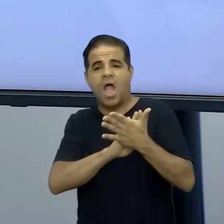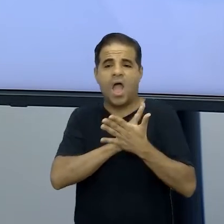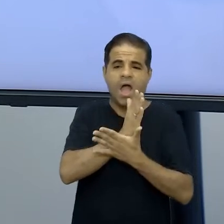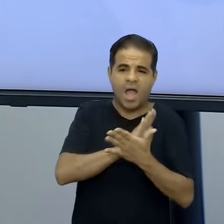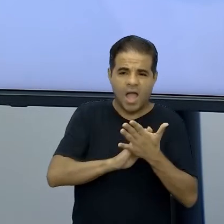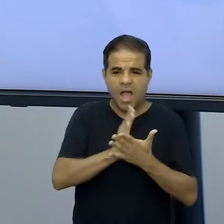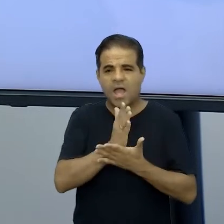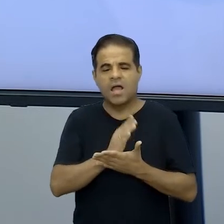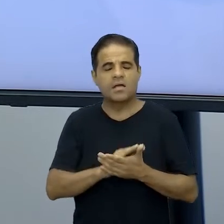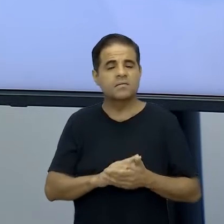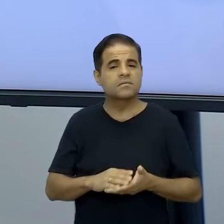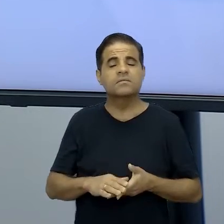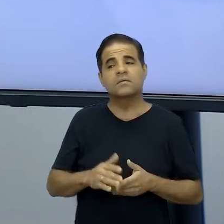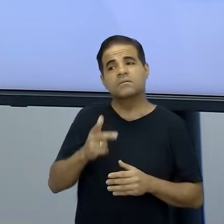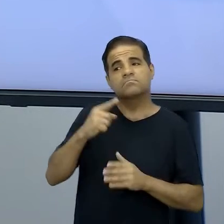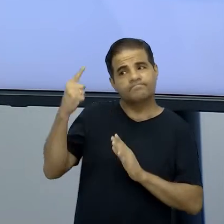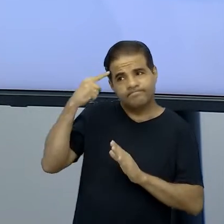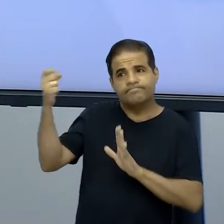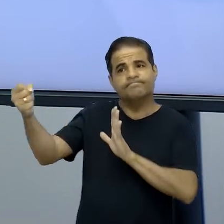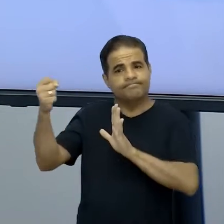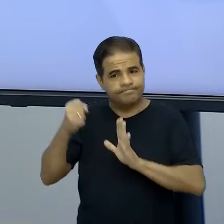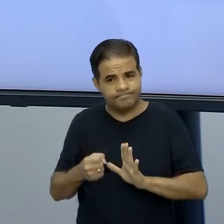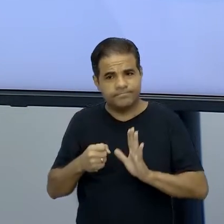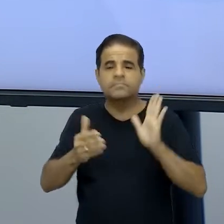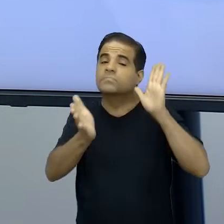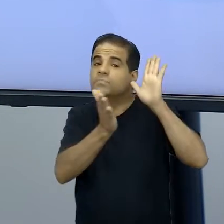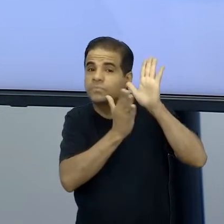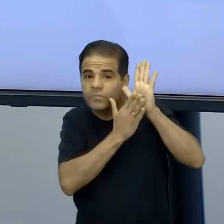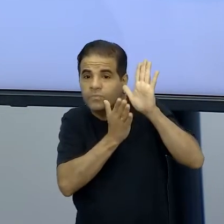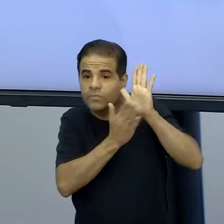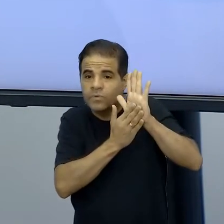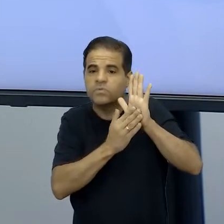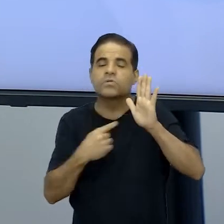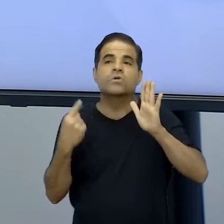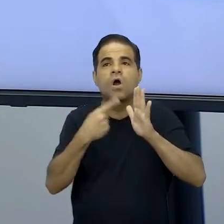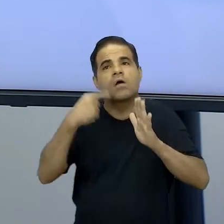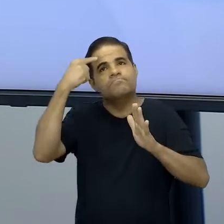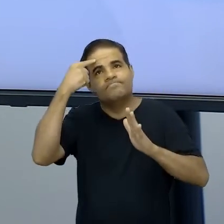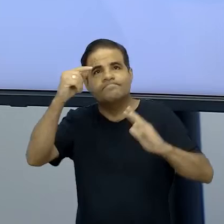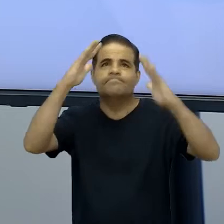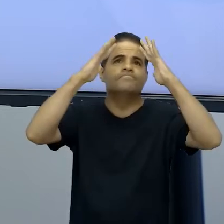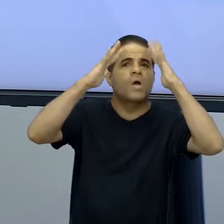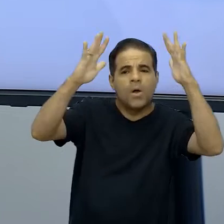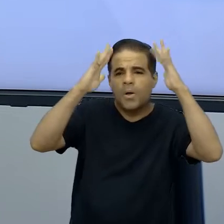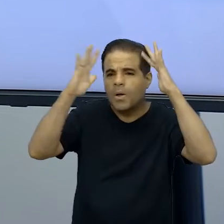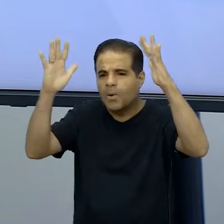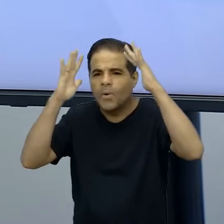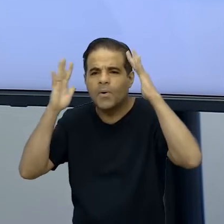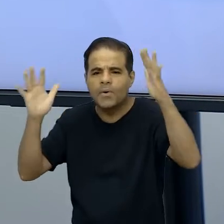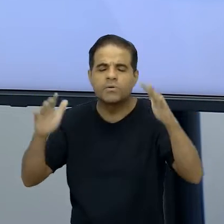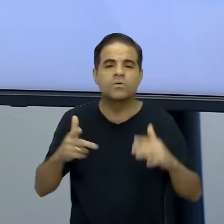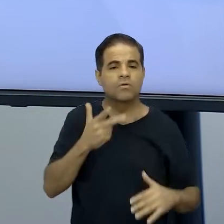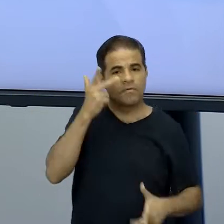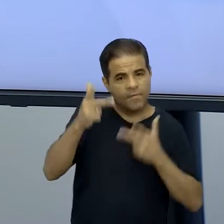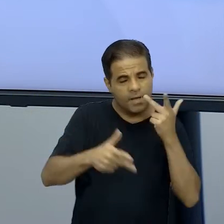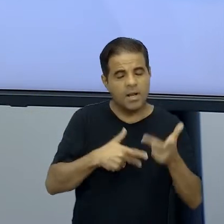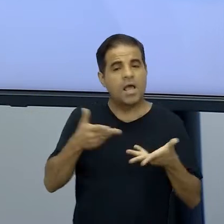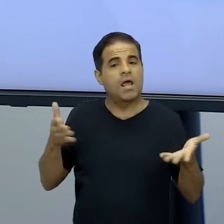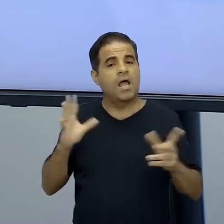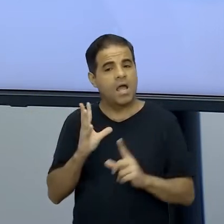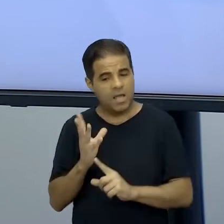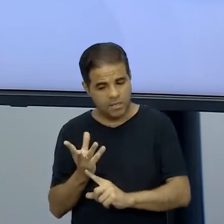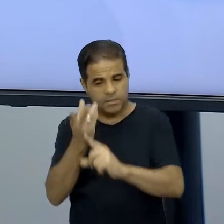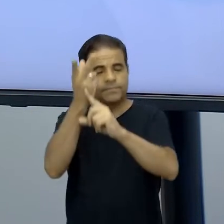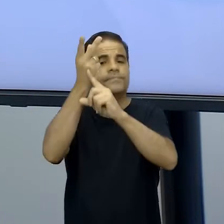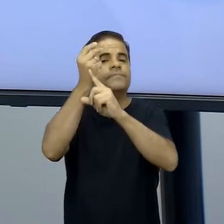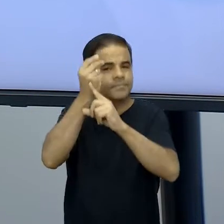E realmente o artista, ele traz essa proposta, fazer a gente refletir sobre a nossa sociedade, principalmente quando a gente fala de arte contemporânea.